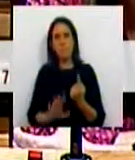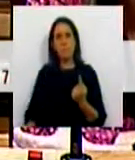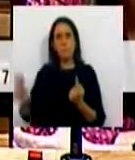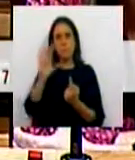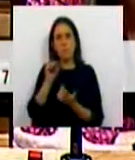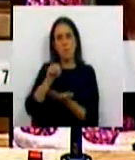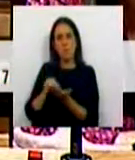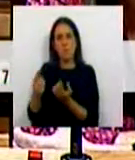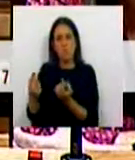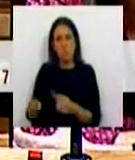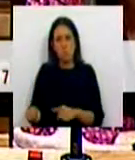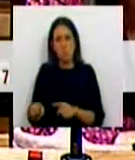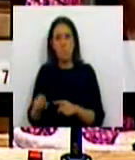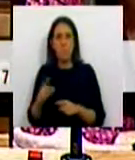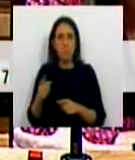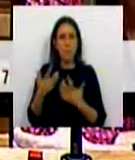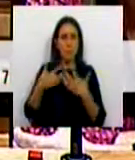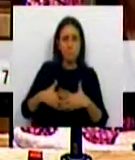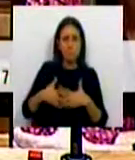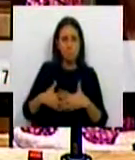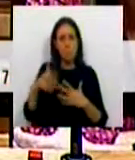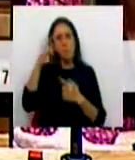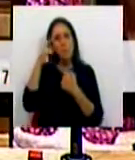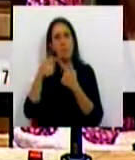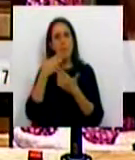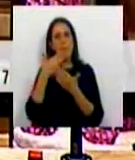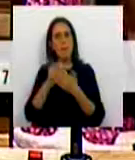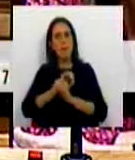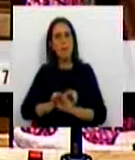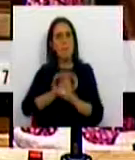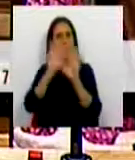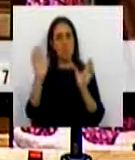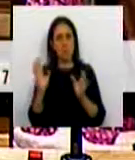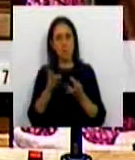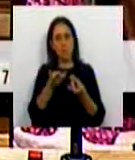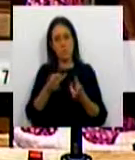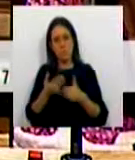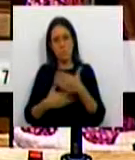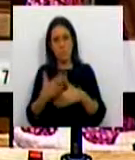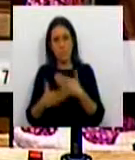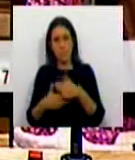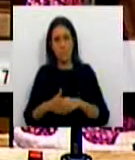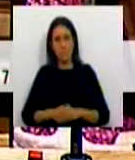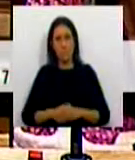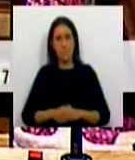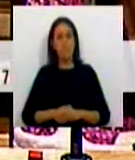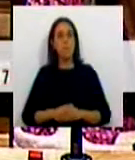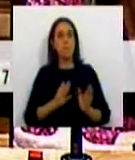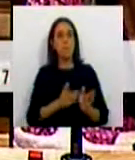discutível, mas teve como único propósito melhorar a clareza da exposição do exercício orçamental. Por outro